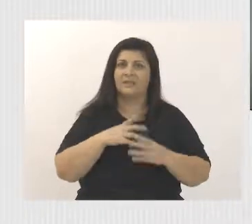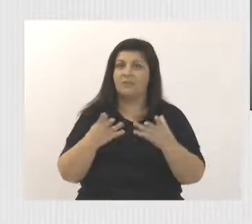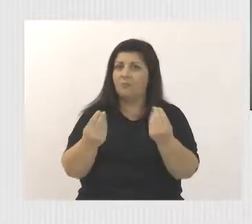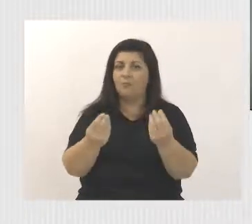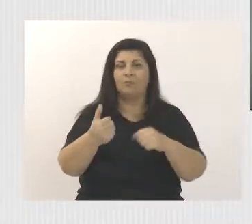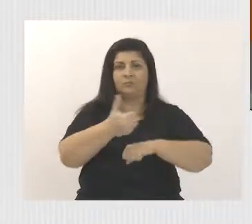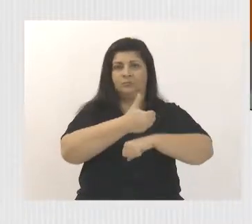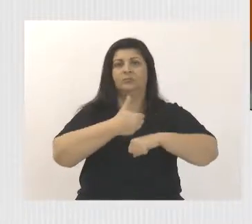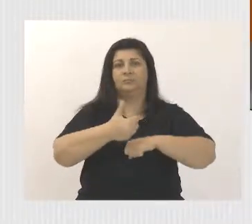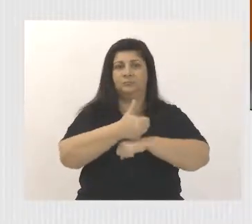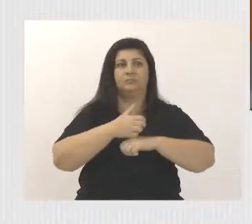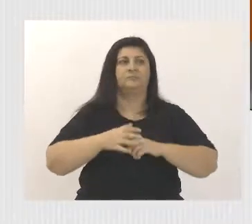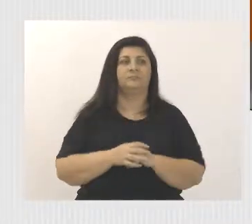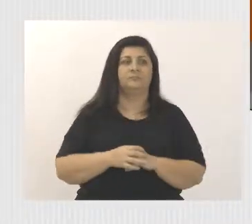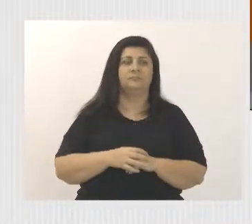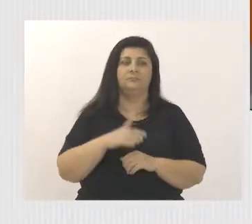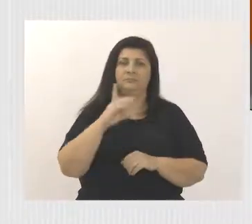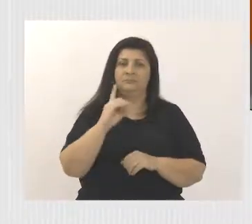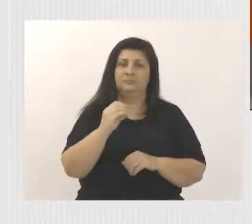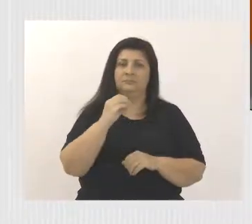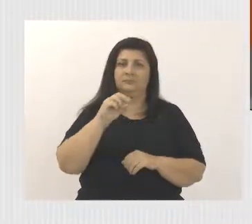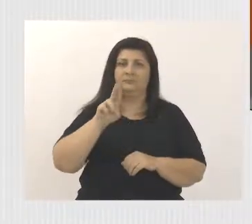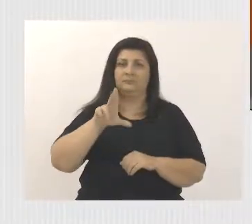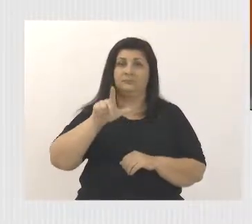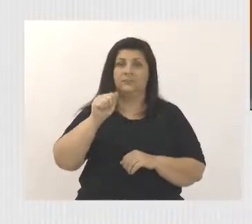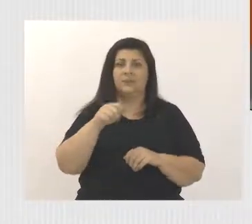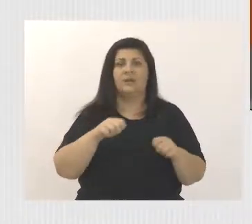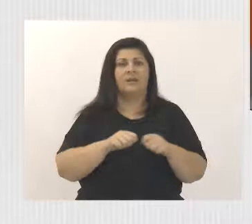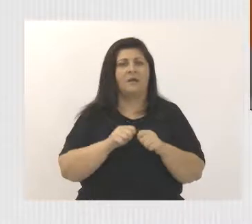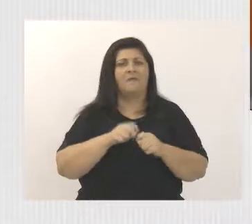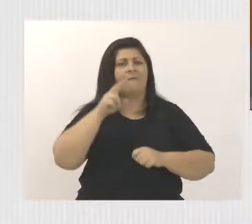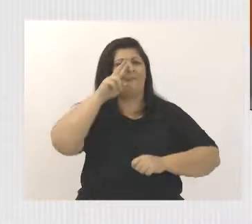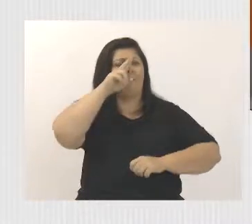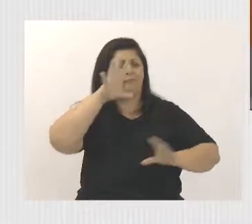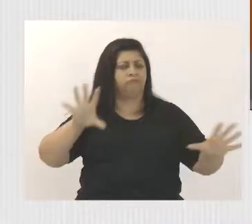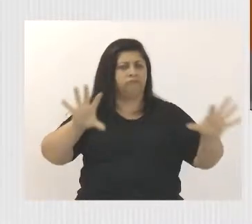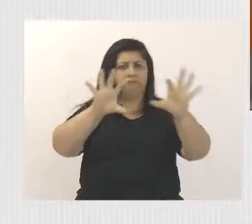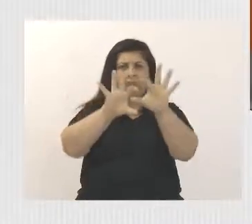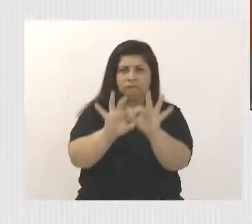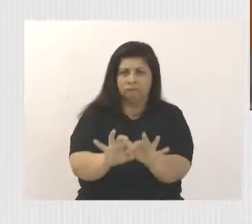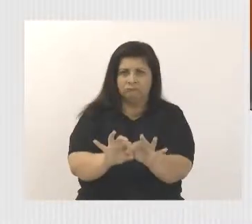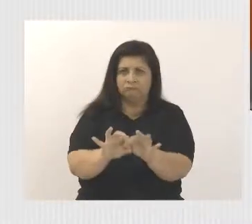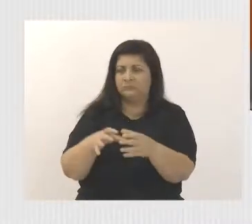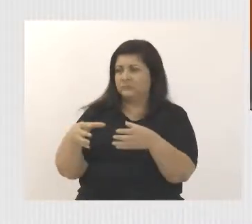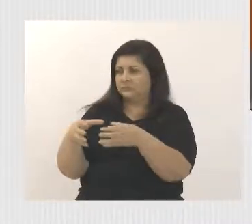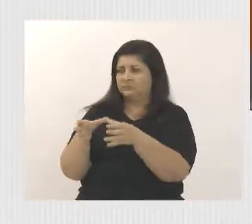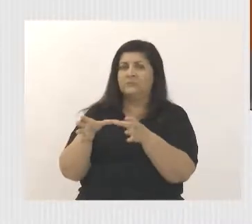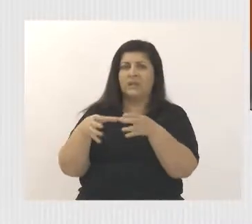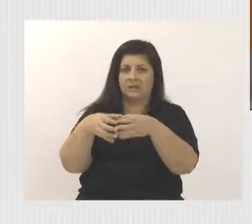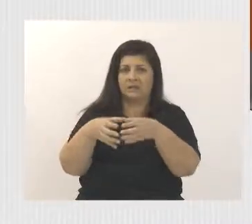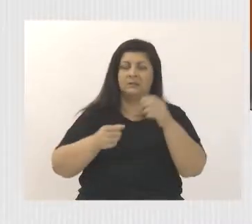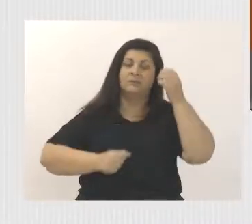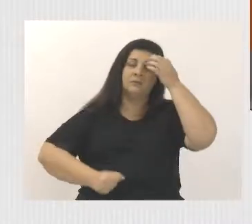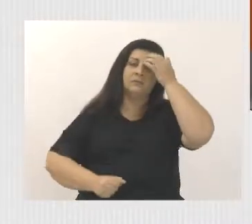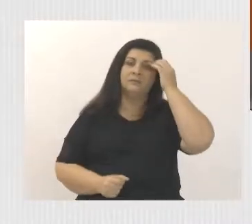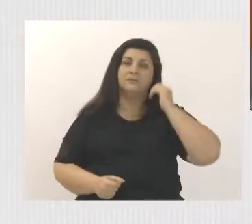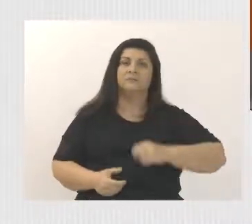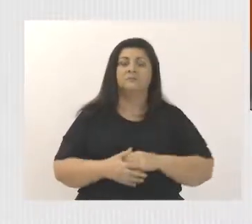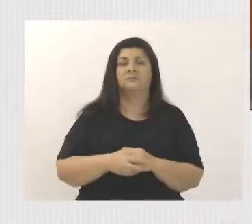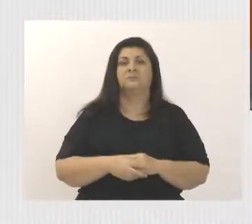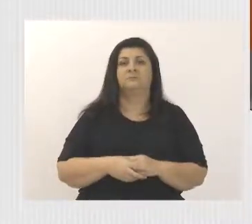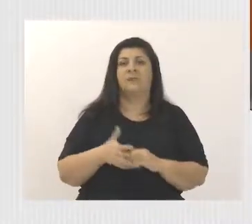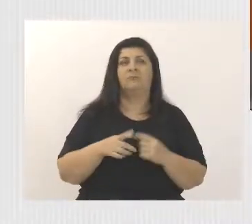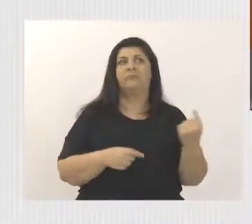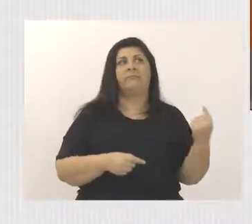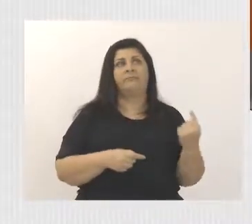vários profissionais. A doula fortalece o vínculo da mulher com a equipe multiprofissional dentro de uma maternidade. Ela não